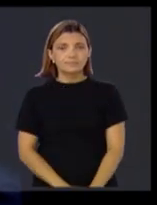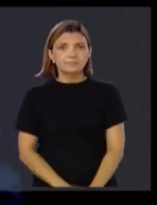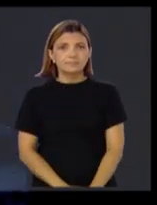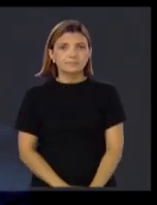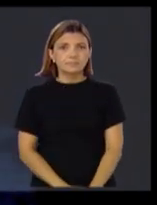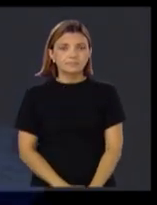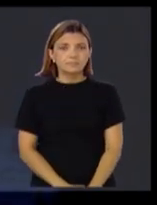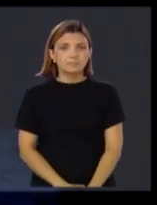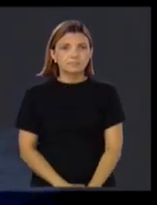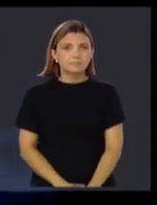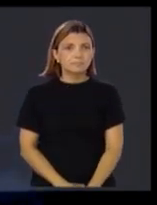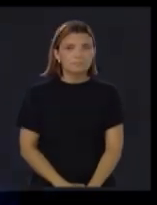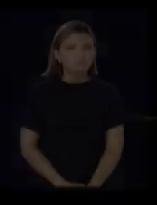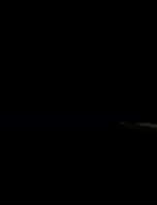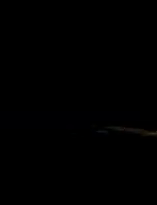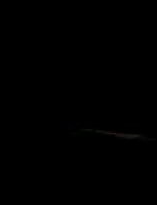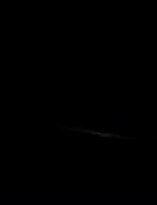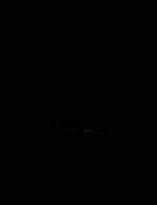noite.